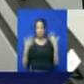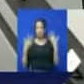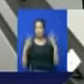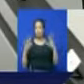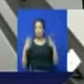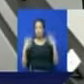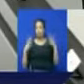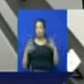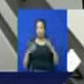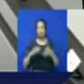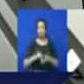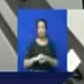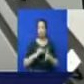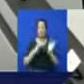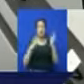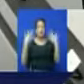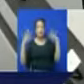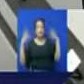celebrai.